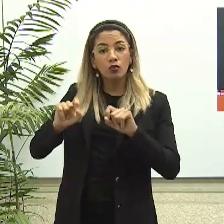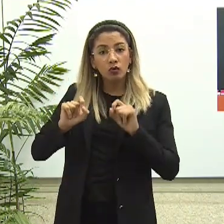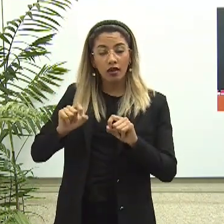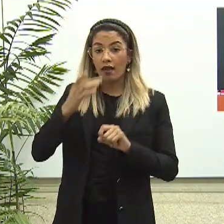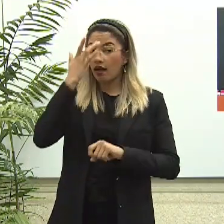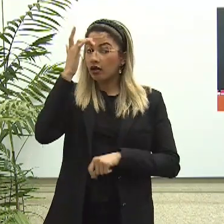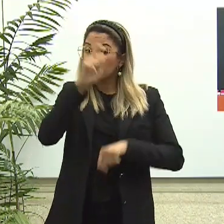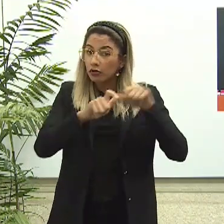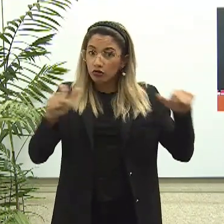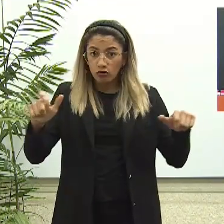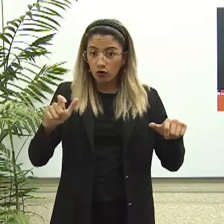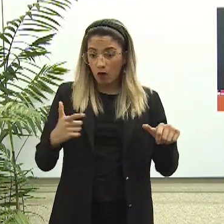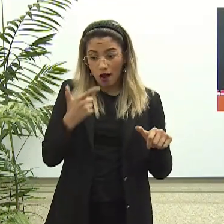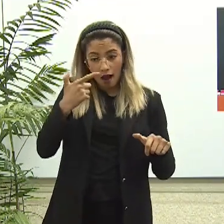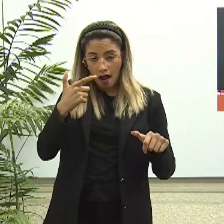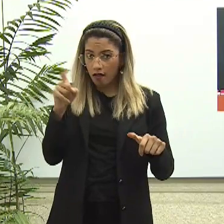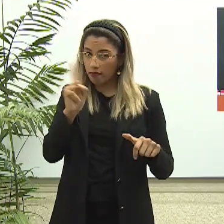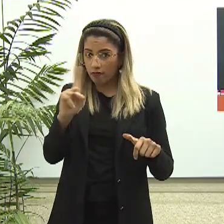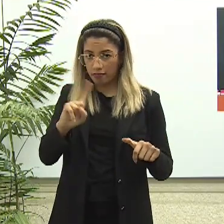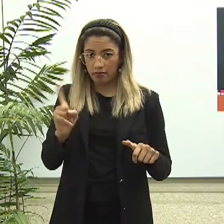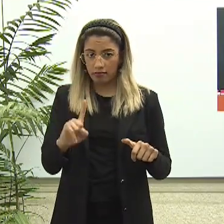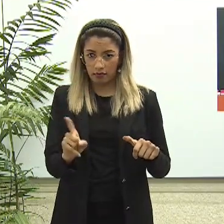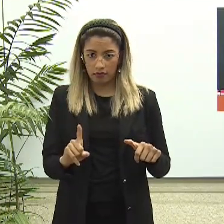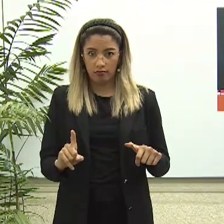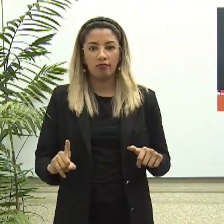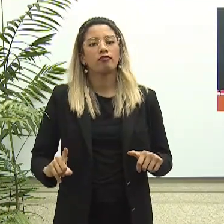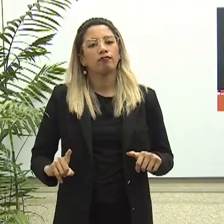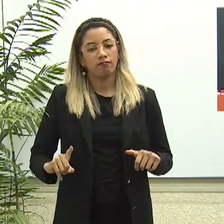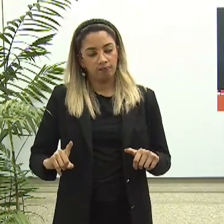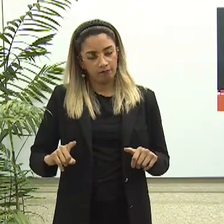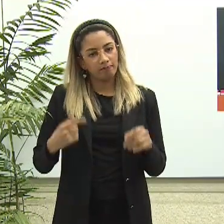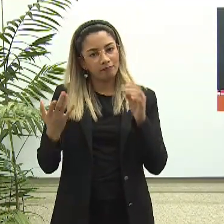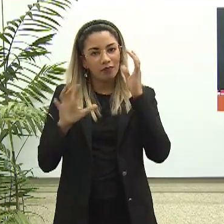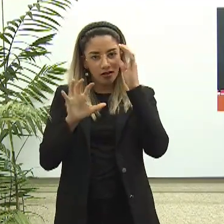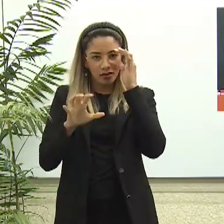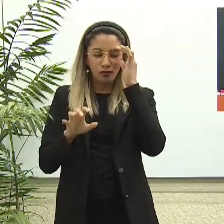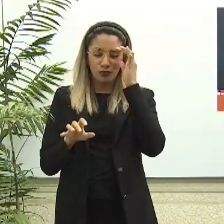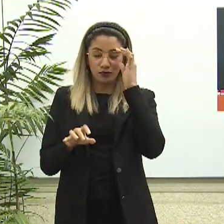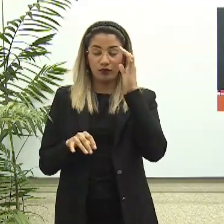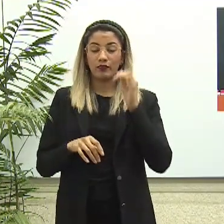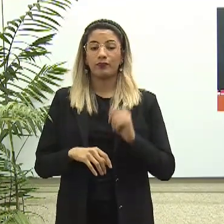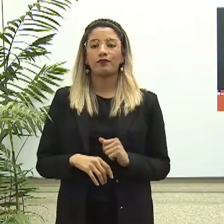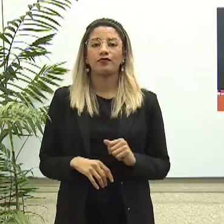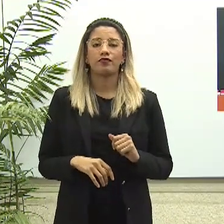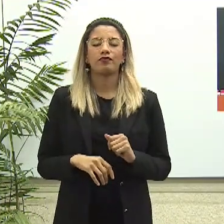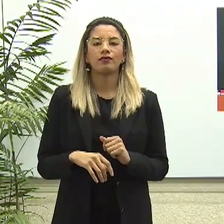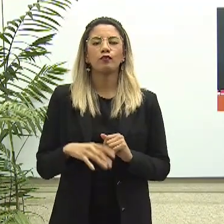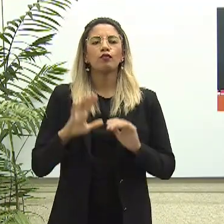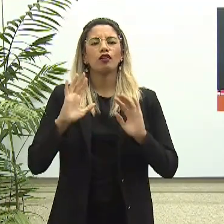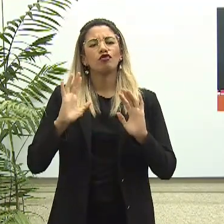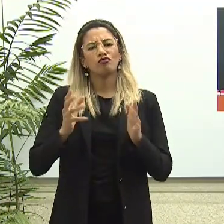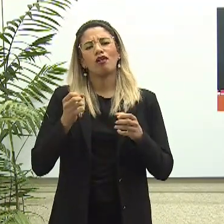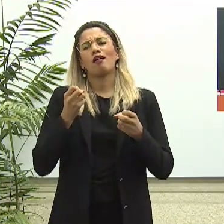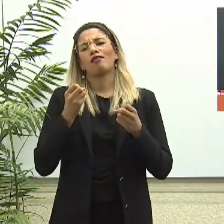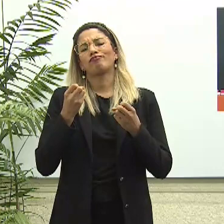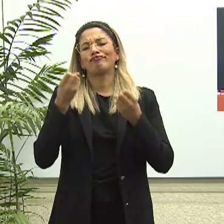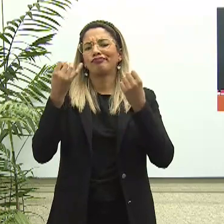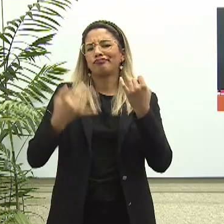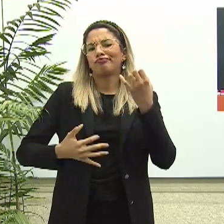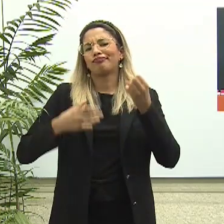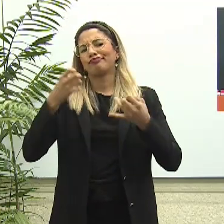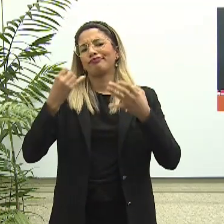pessoas que matam pessoas e não as armas é um pouco isso assim né a gente tá que falou falou do algoritmo Tá